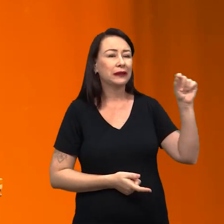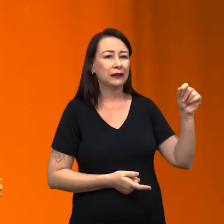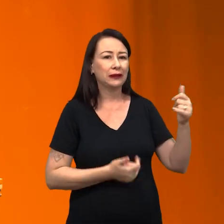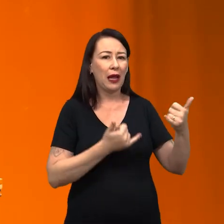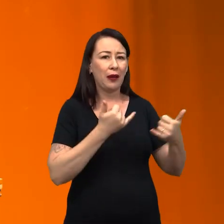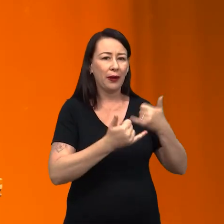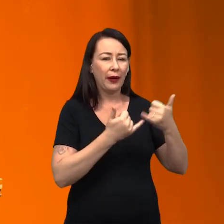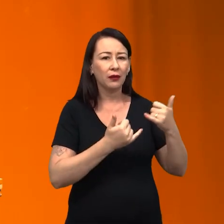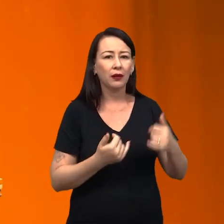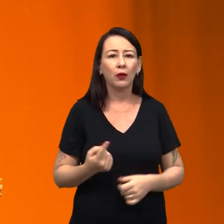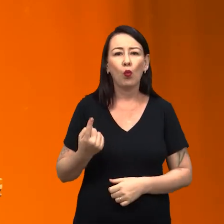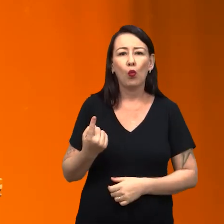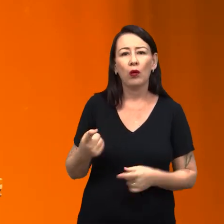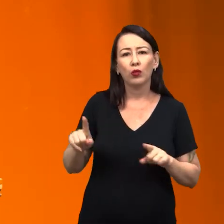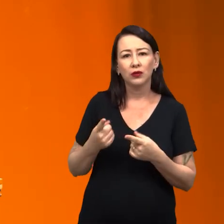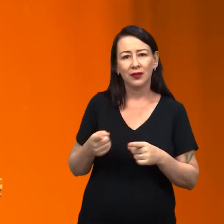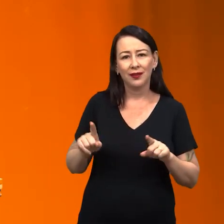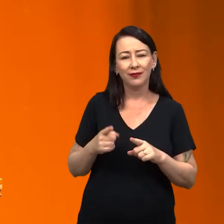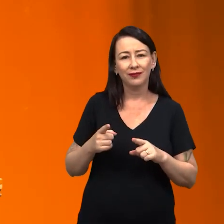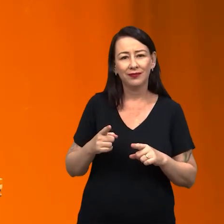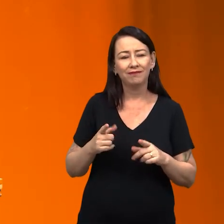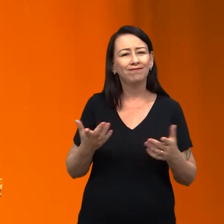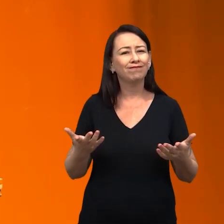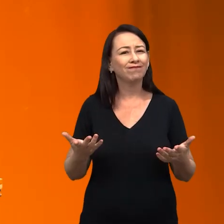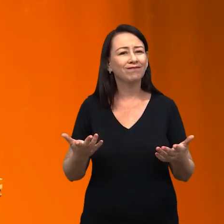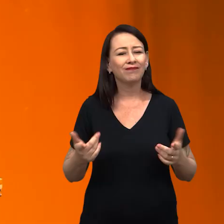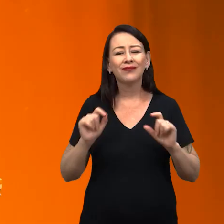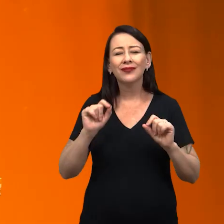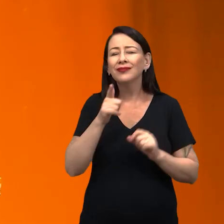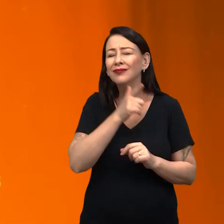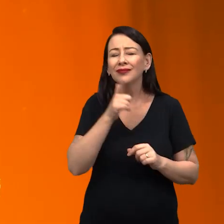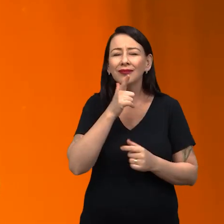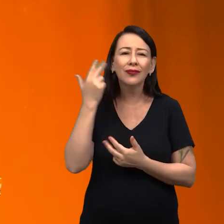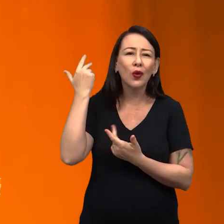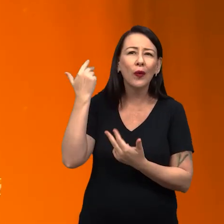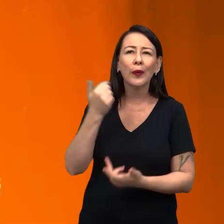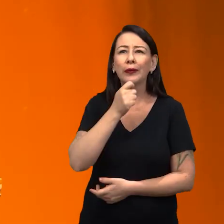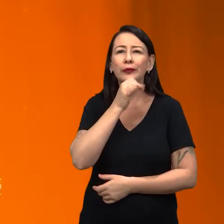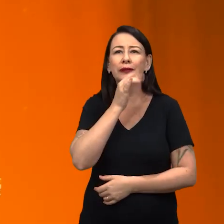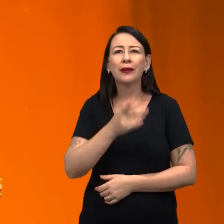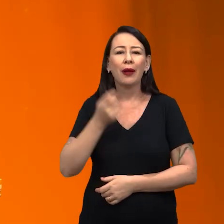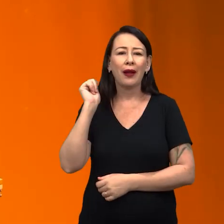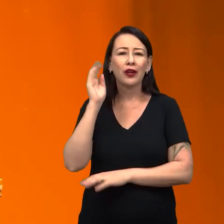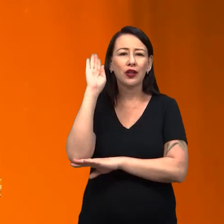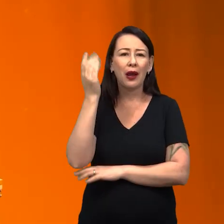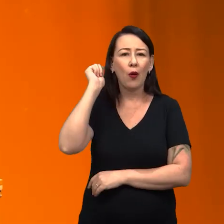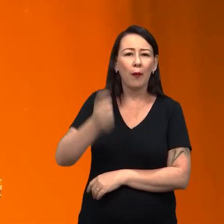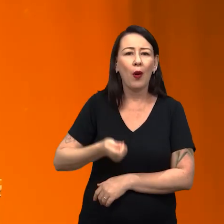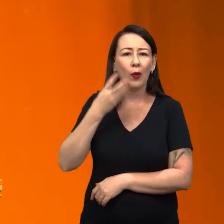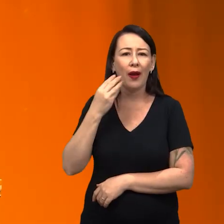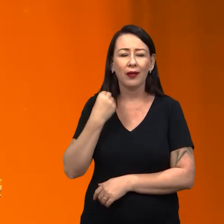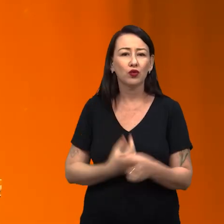melodia. E eram aquelas mais comuns. Atirei o pau no gato. Ai, meu Deus, só essa que elas